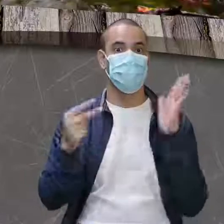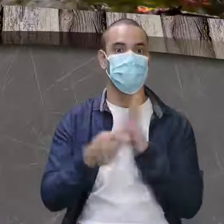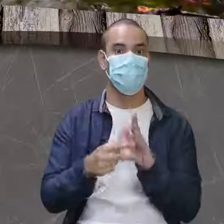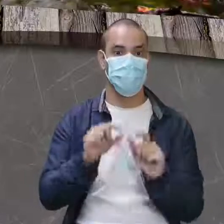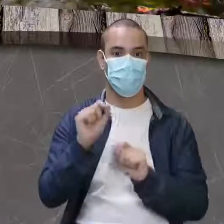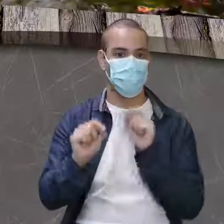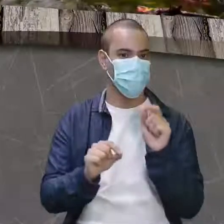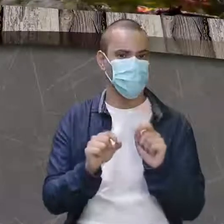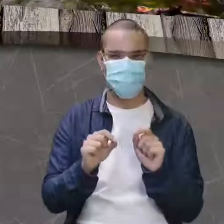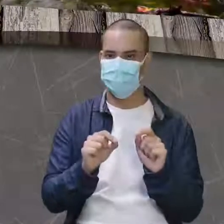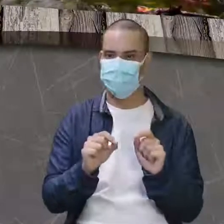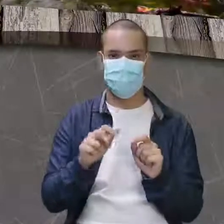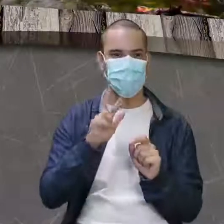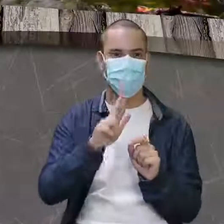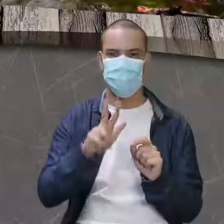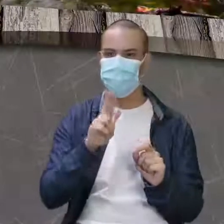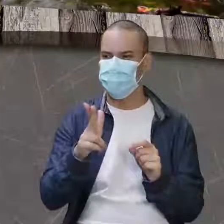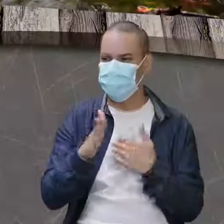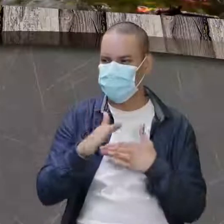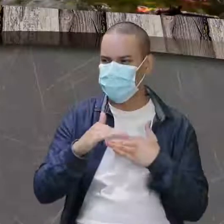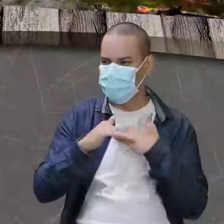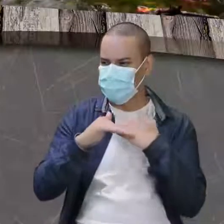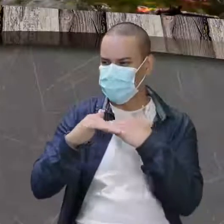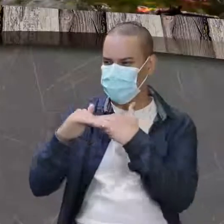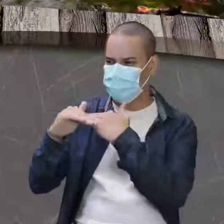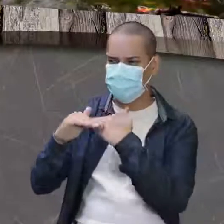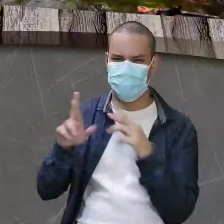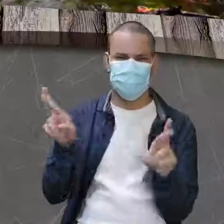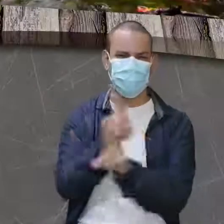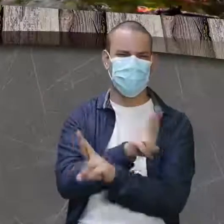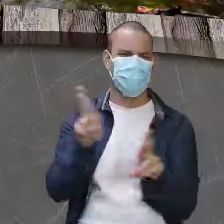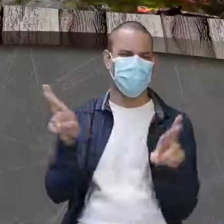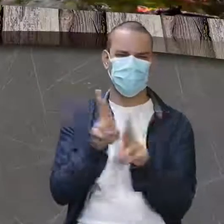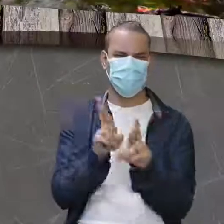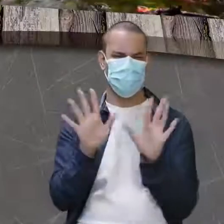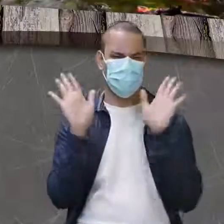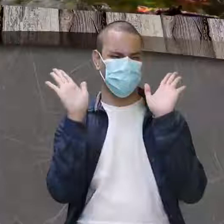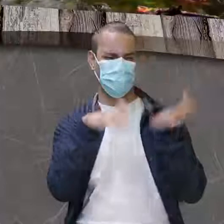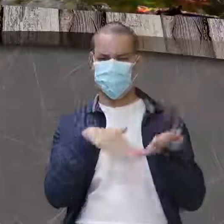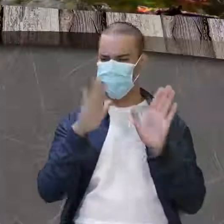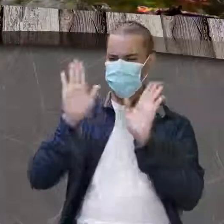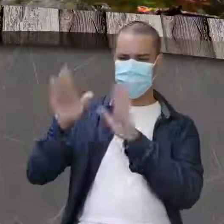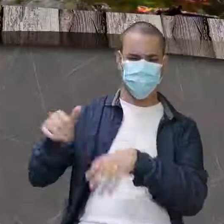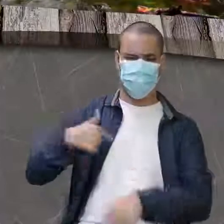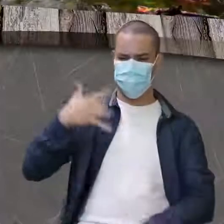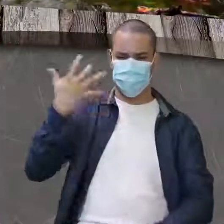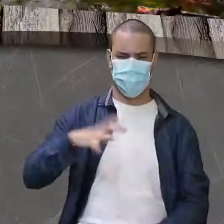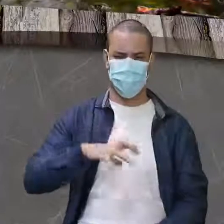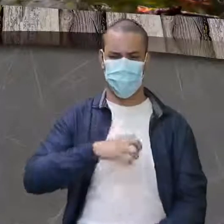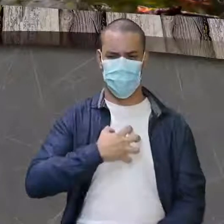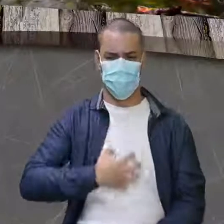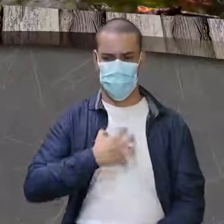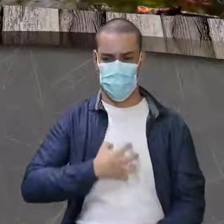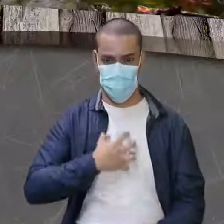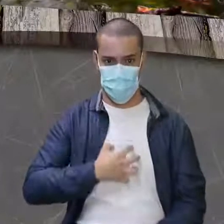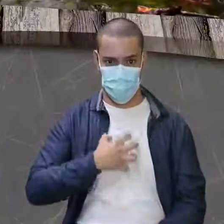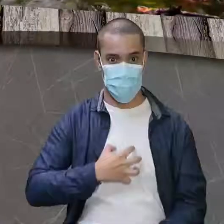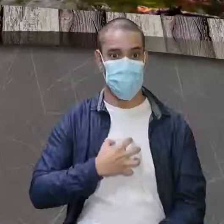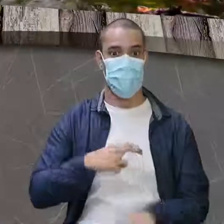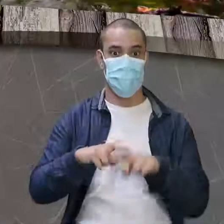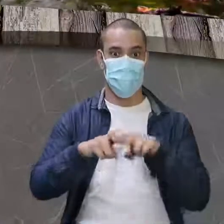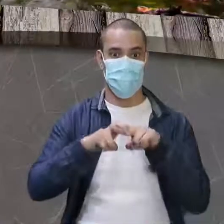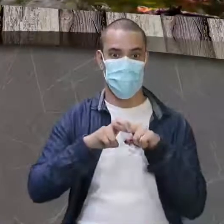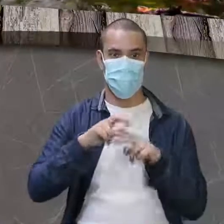asperamente. Você não vai conseguir manter as relações muito bem sociáveis nesse dia, até se seu